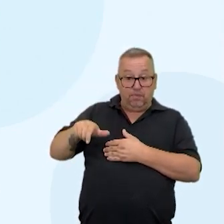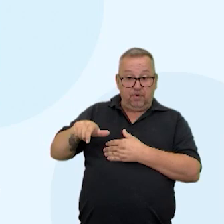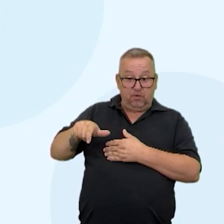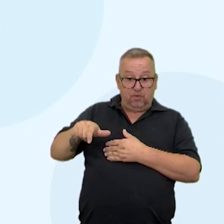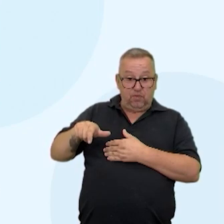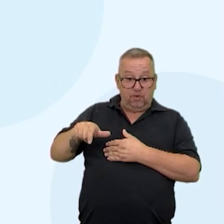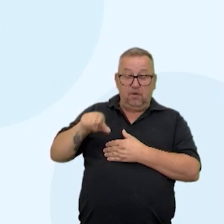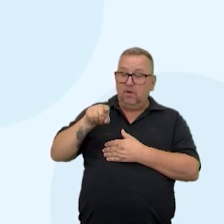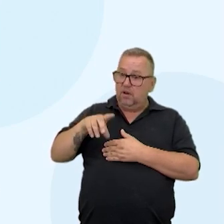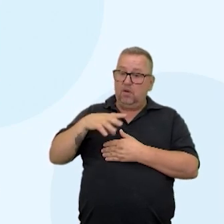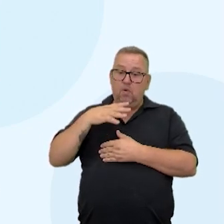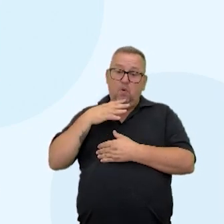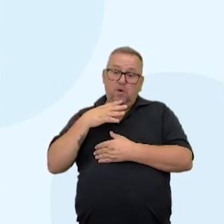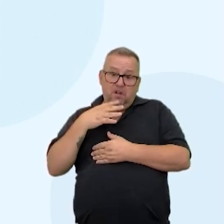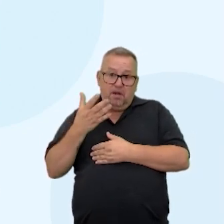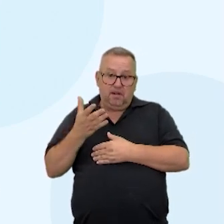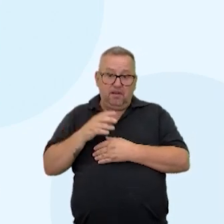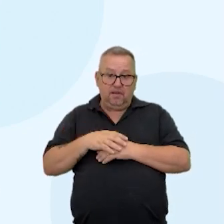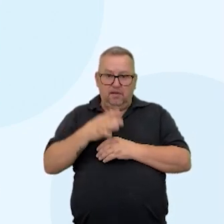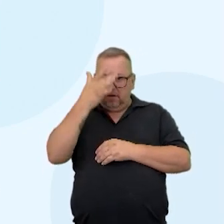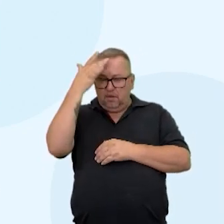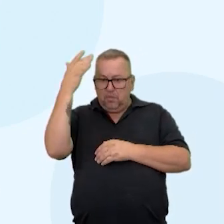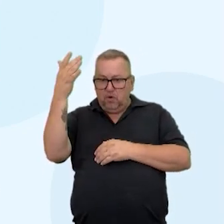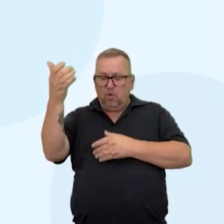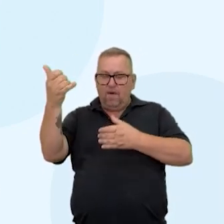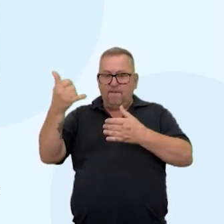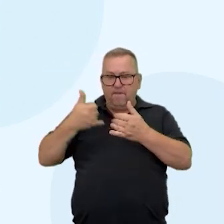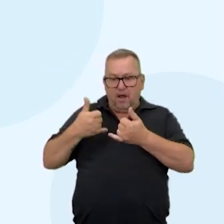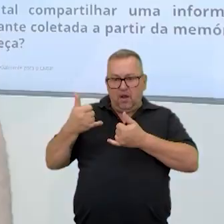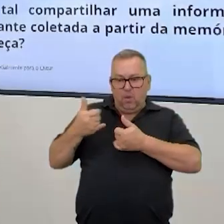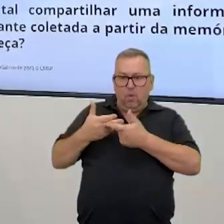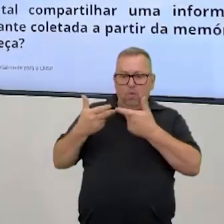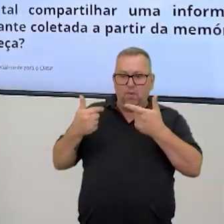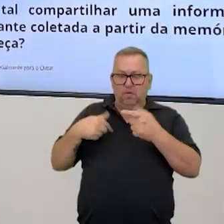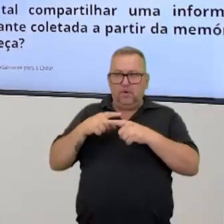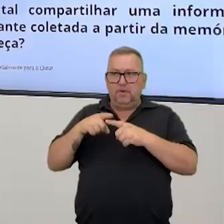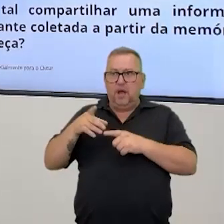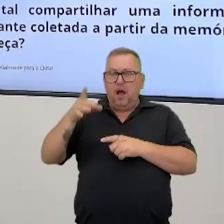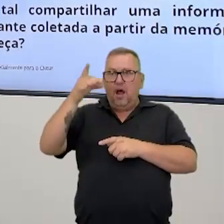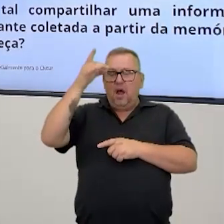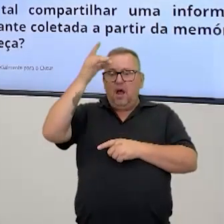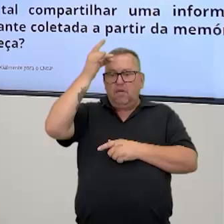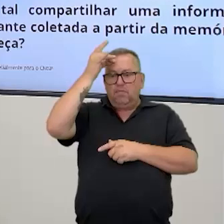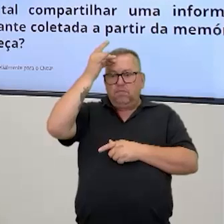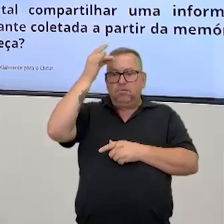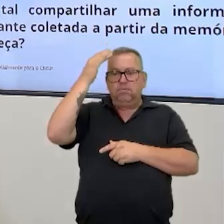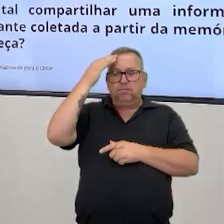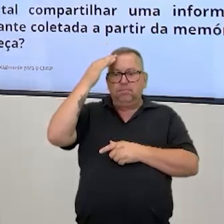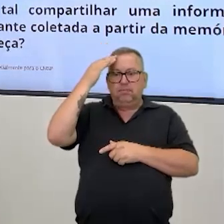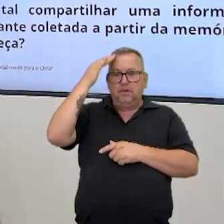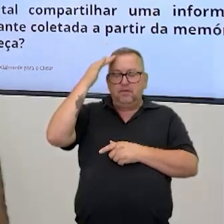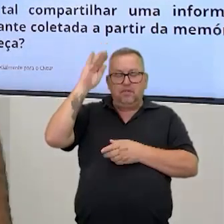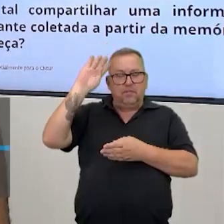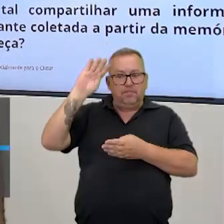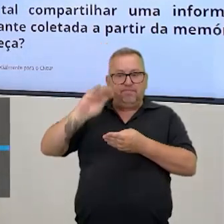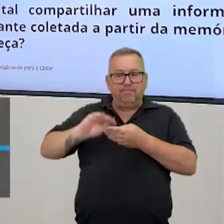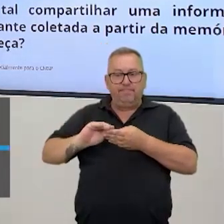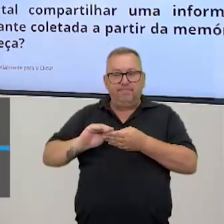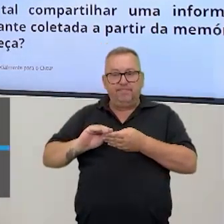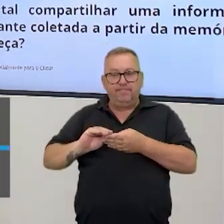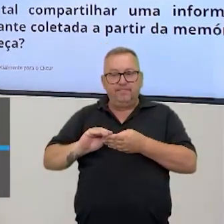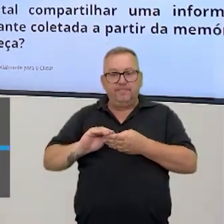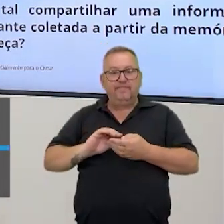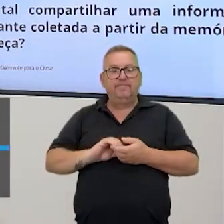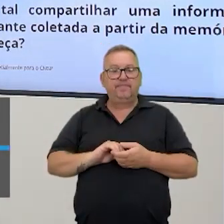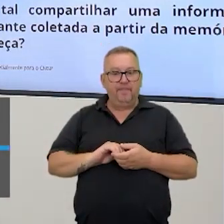memória de alguém que você conheça. Pode ser, inclusive, um colega do lado, pode ser, inclusive, o próprio professor, pode